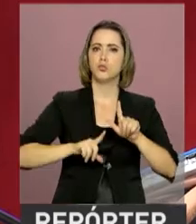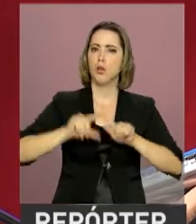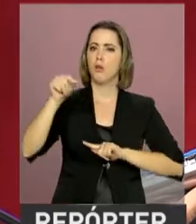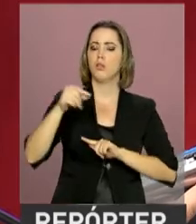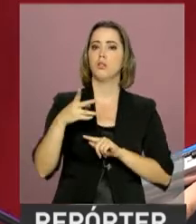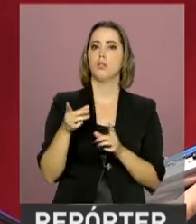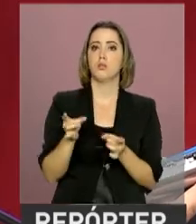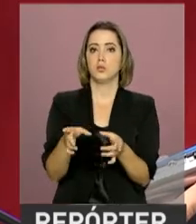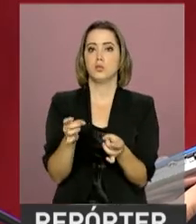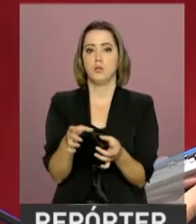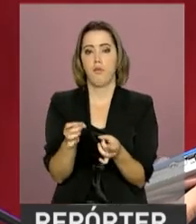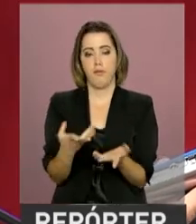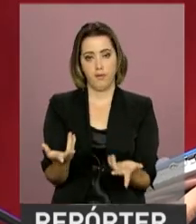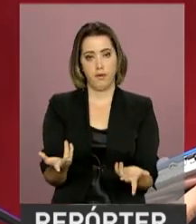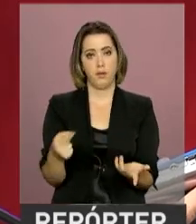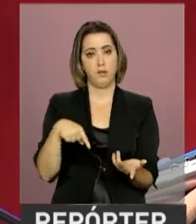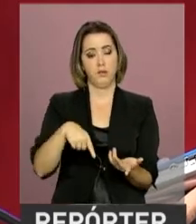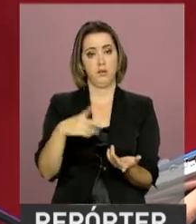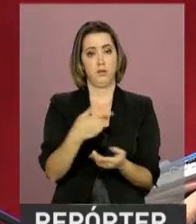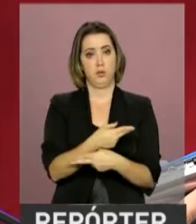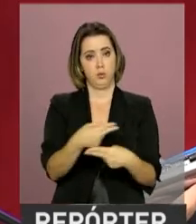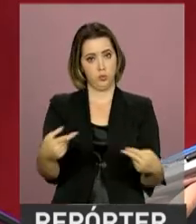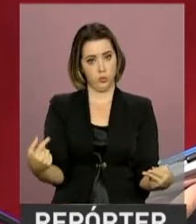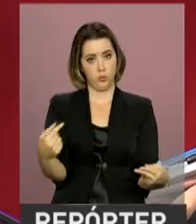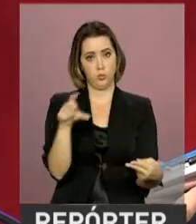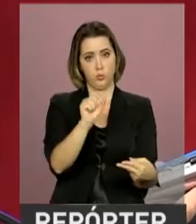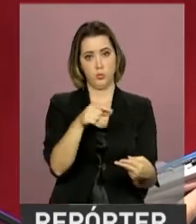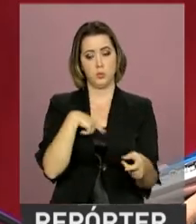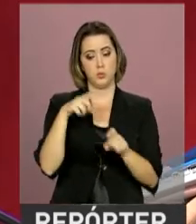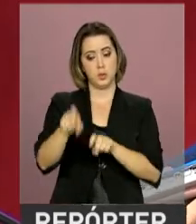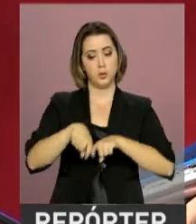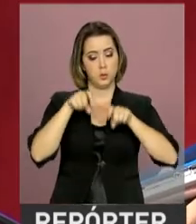importações principalmente de insumos para a agricultura e para a indústria.